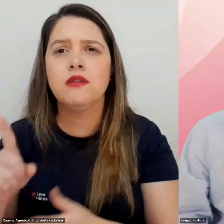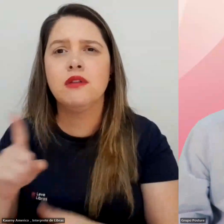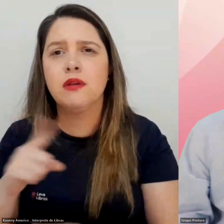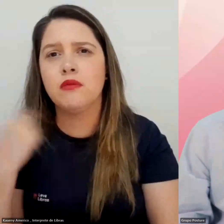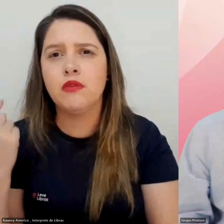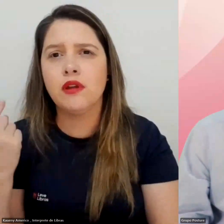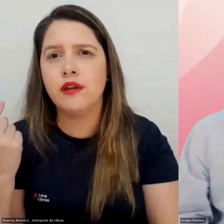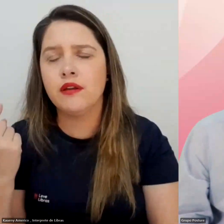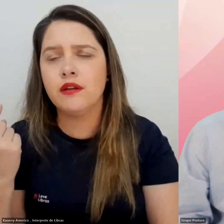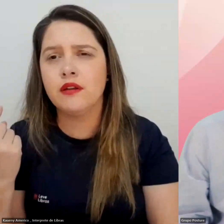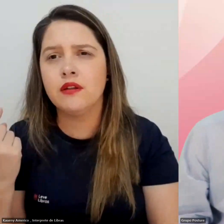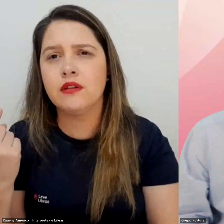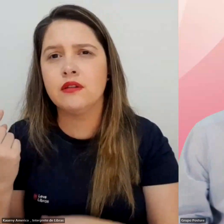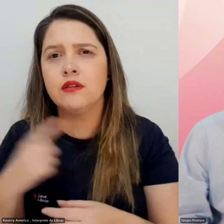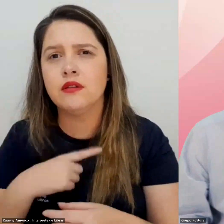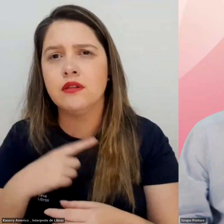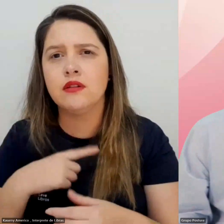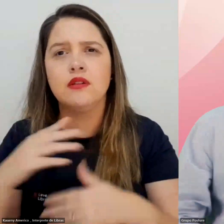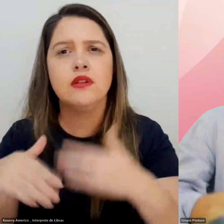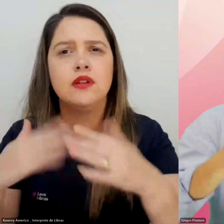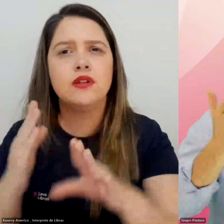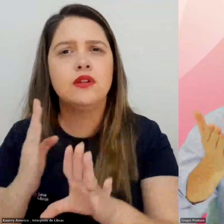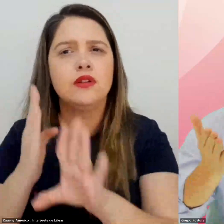Muito atrasado a descobrir essas coisas.